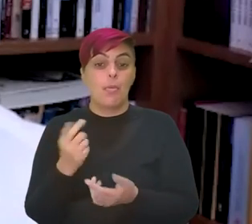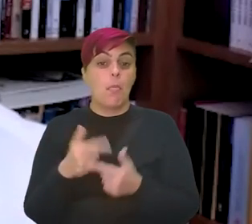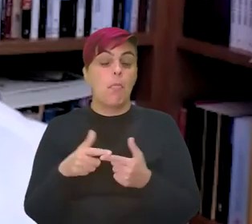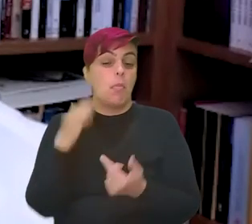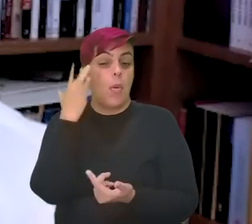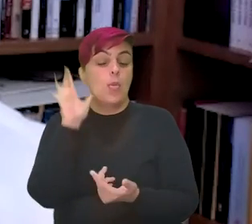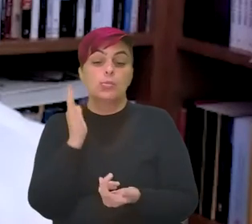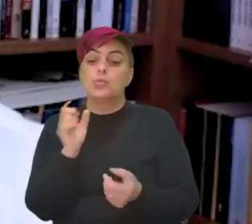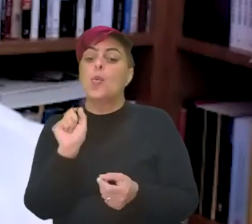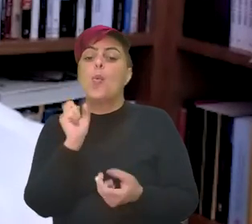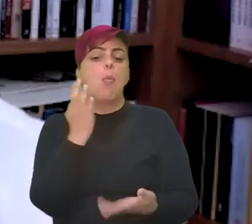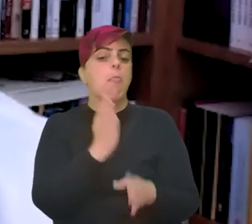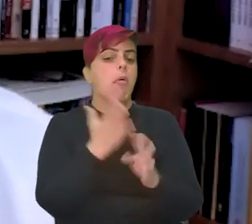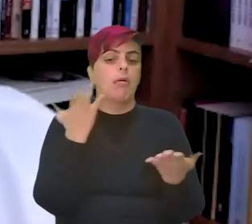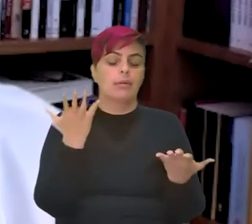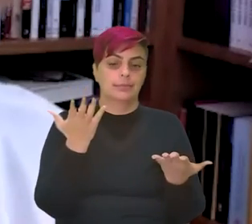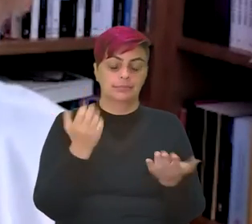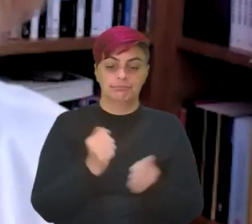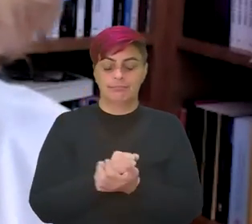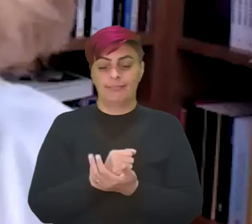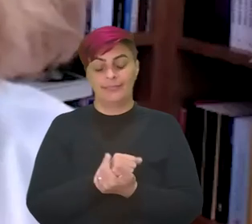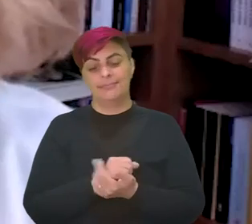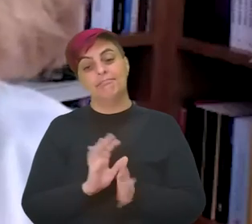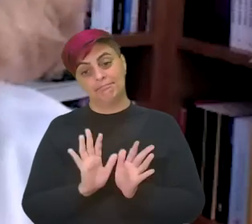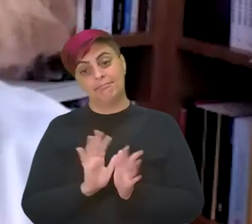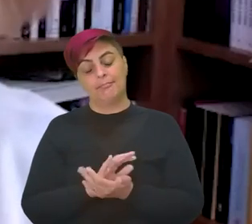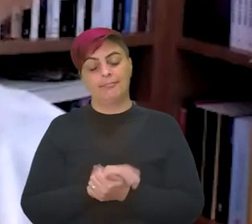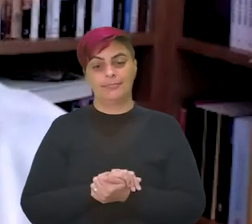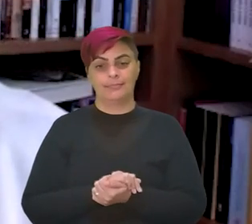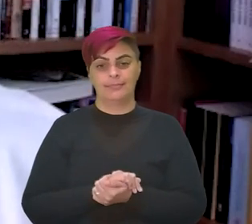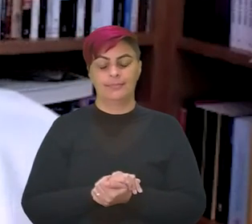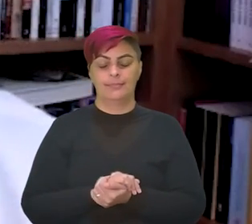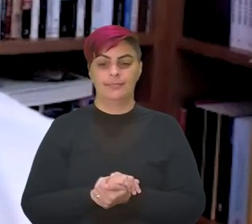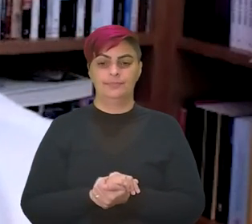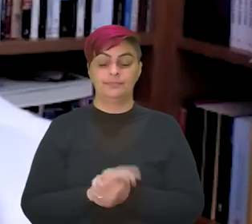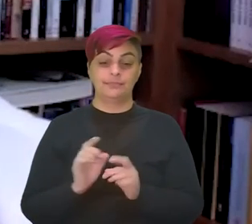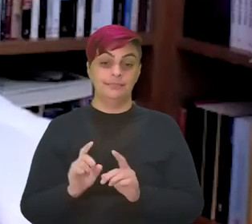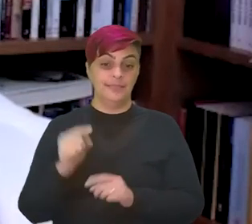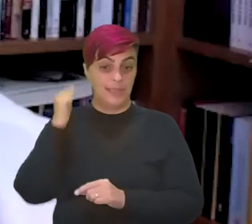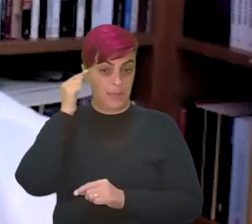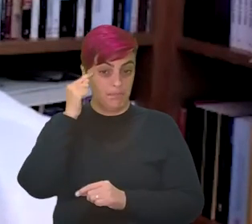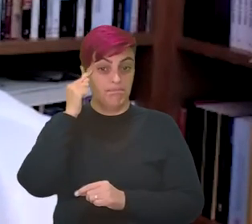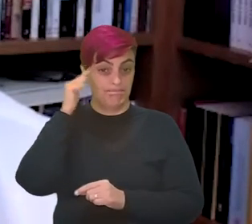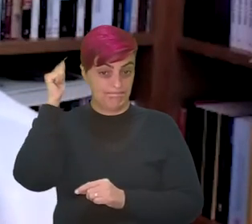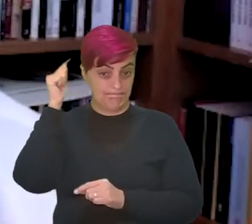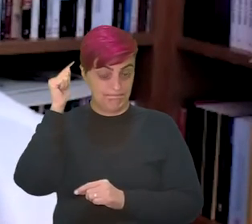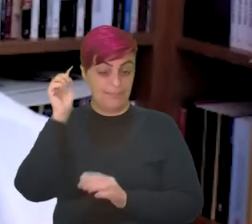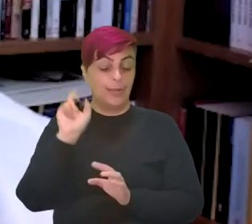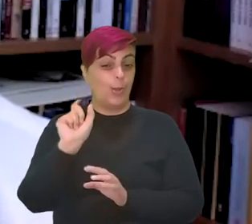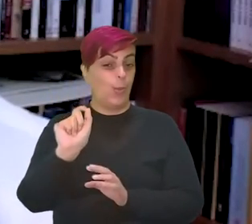vai encontrar, né? E em princípio, né? E a